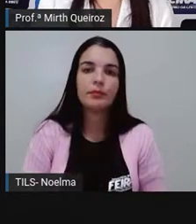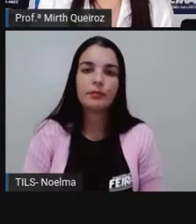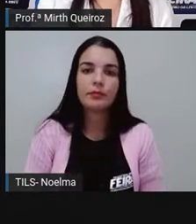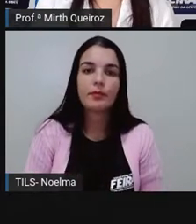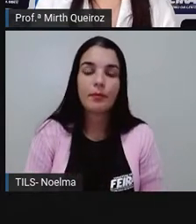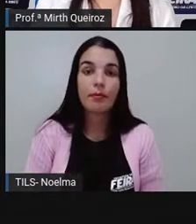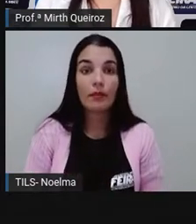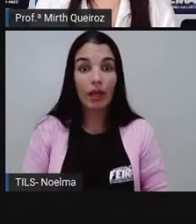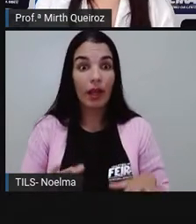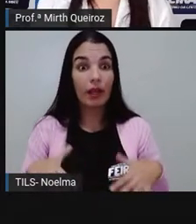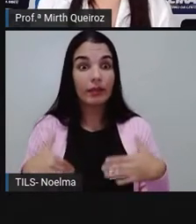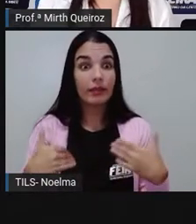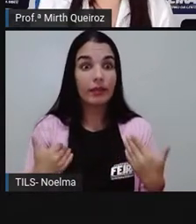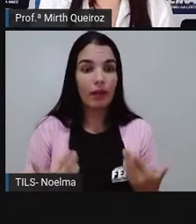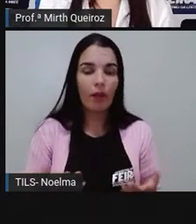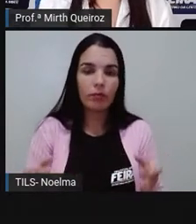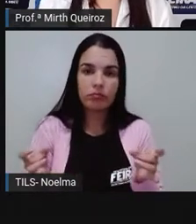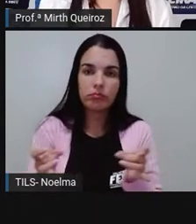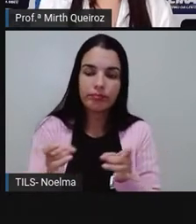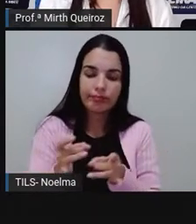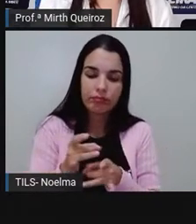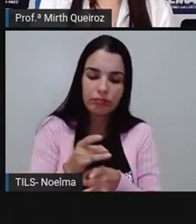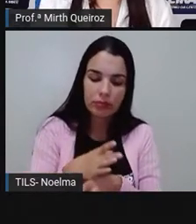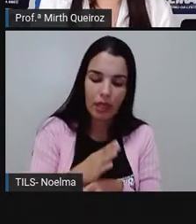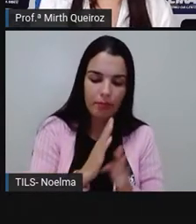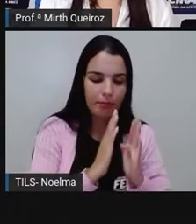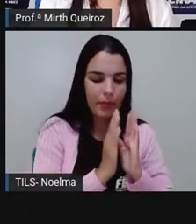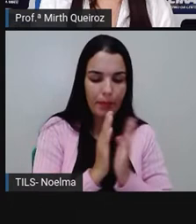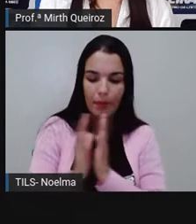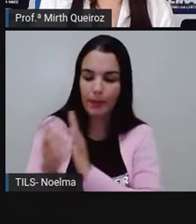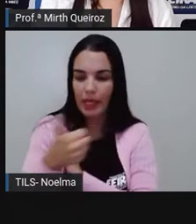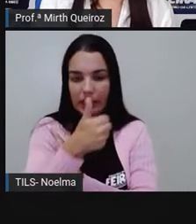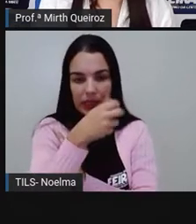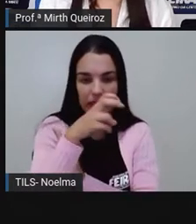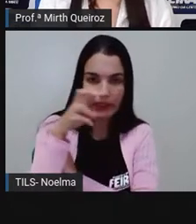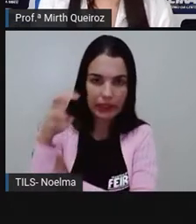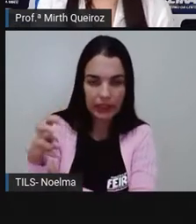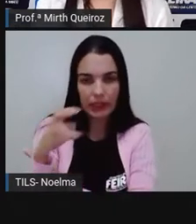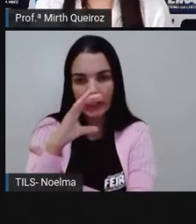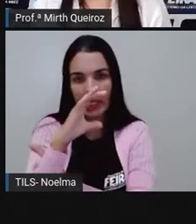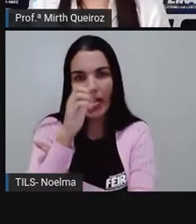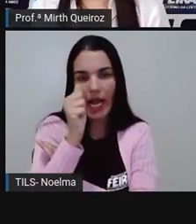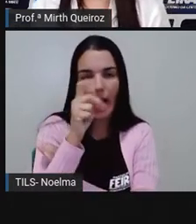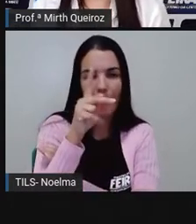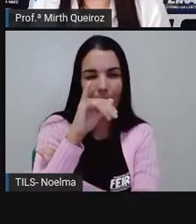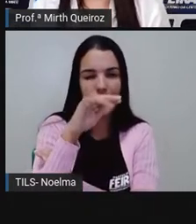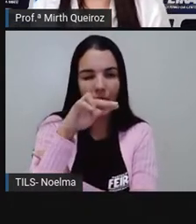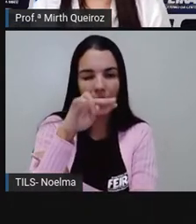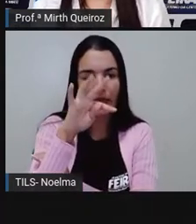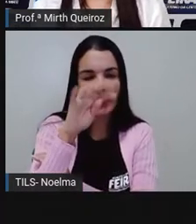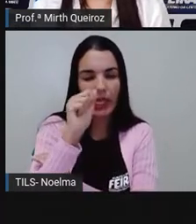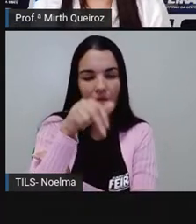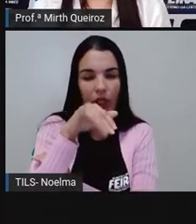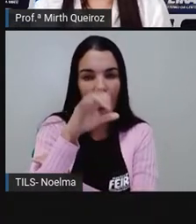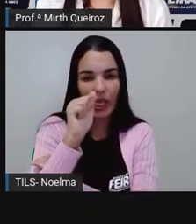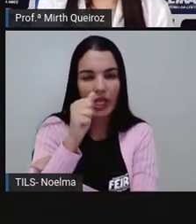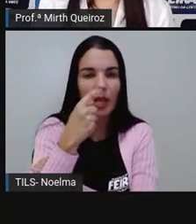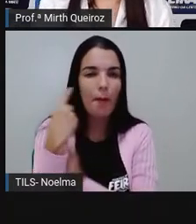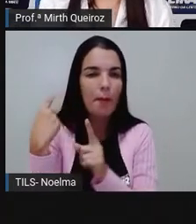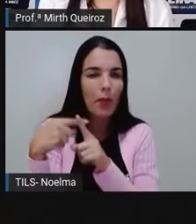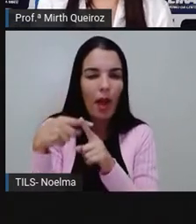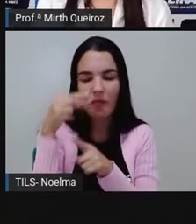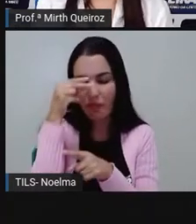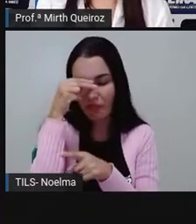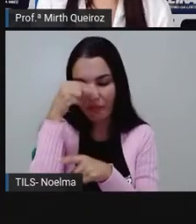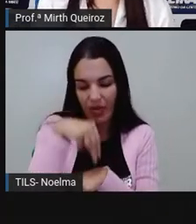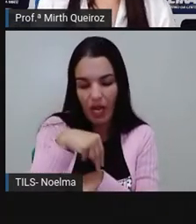E aí, com o fim das capitanias hereditárias, vamos dizer assim, o fim, não, o fracasso das capitanias hereditárias, porque a gente